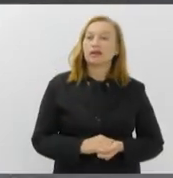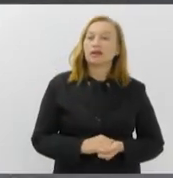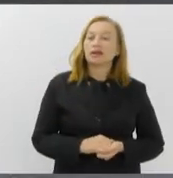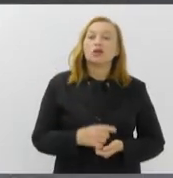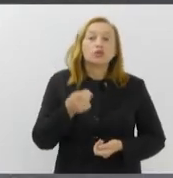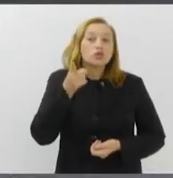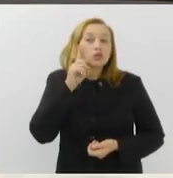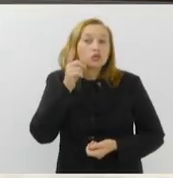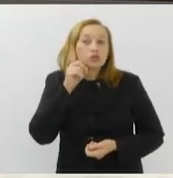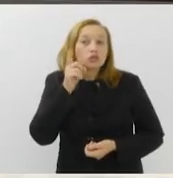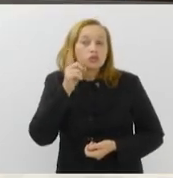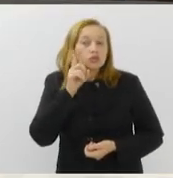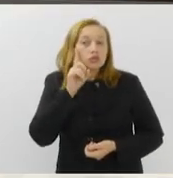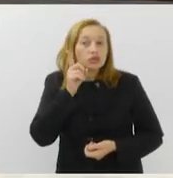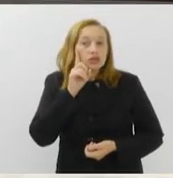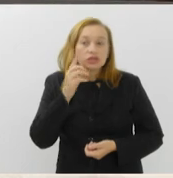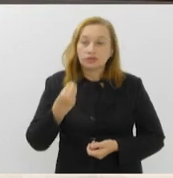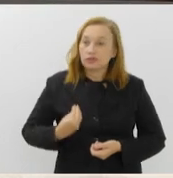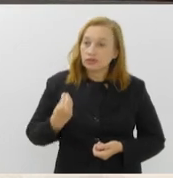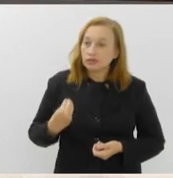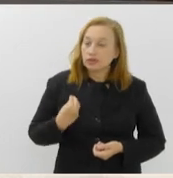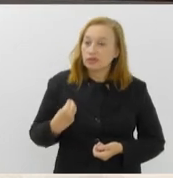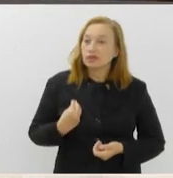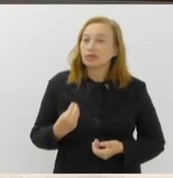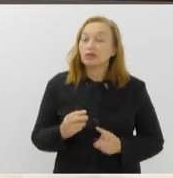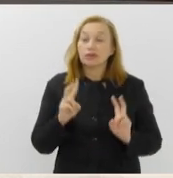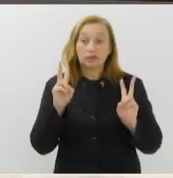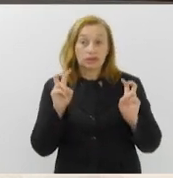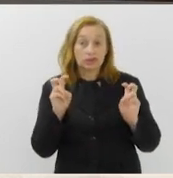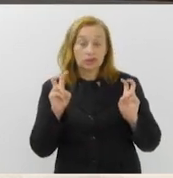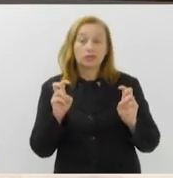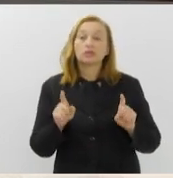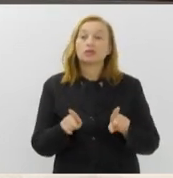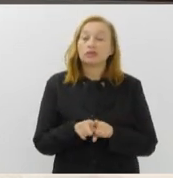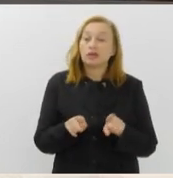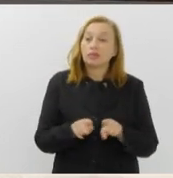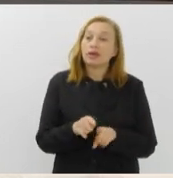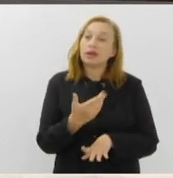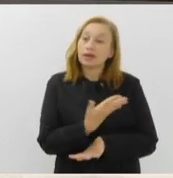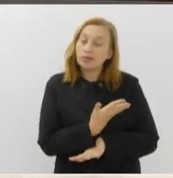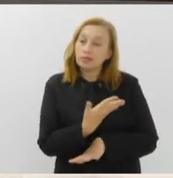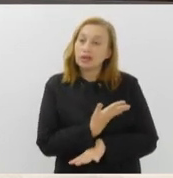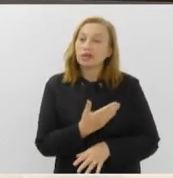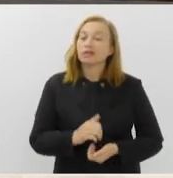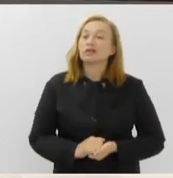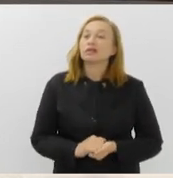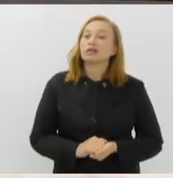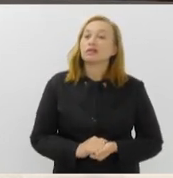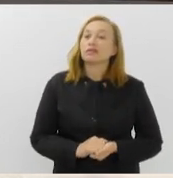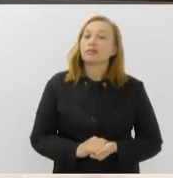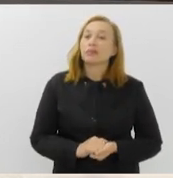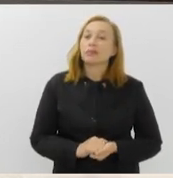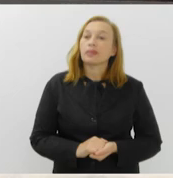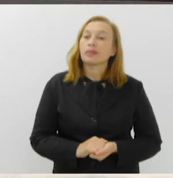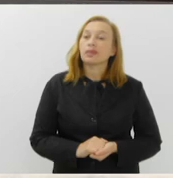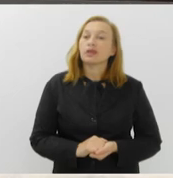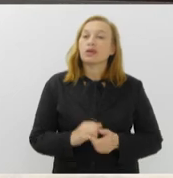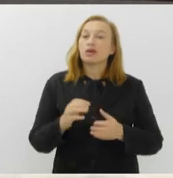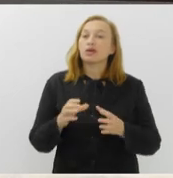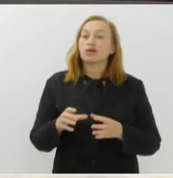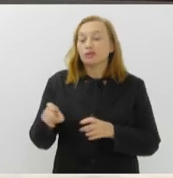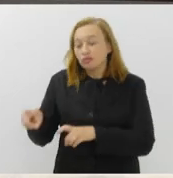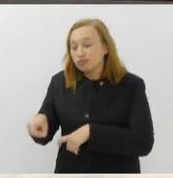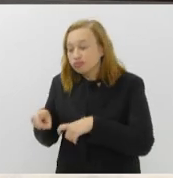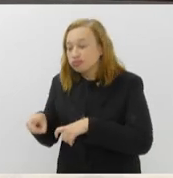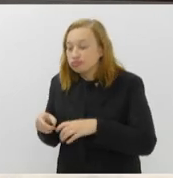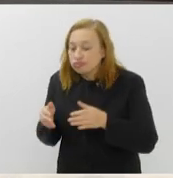a dia, não é, com essa questão, e também companheiras que são pequenas agricultoras, que